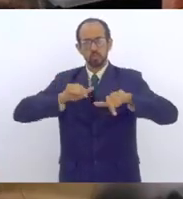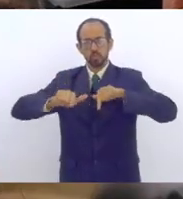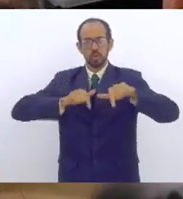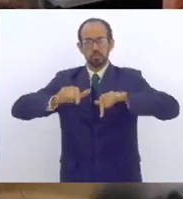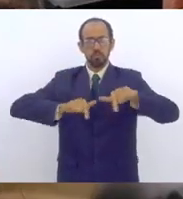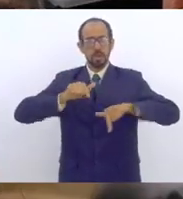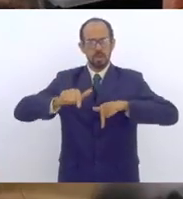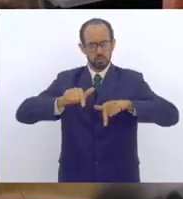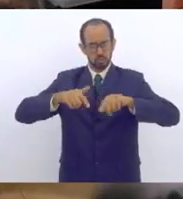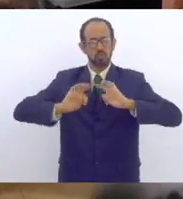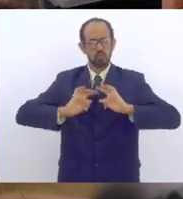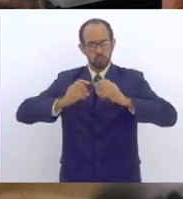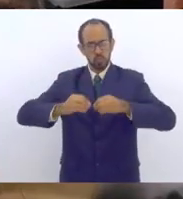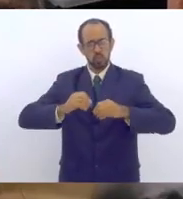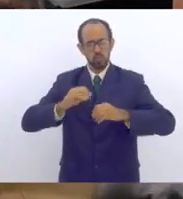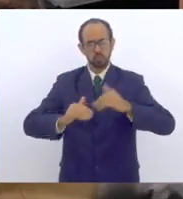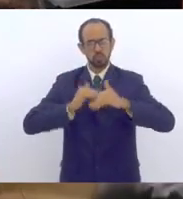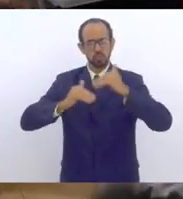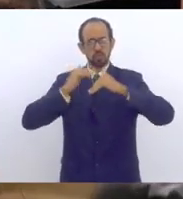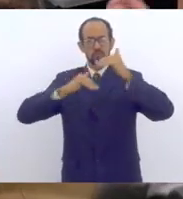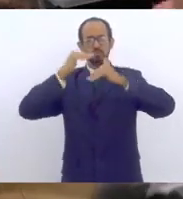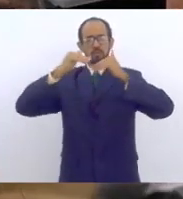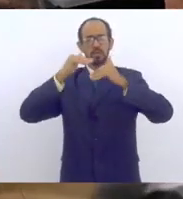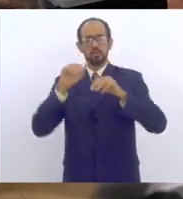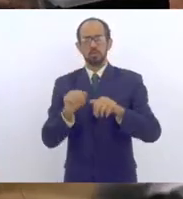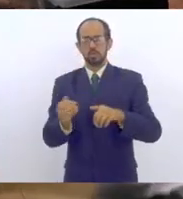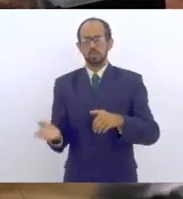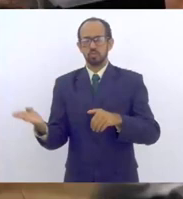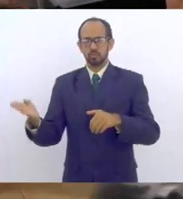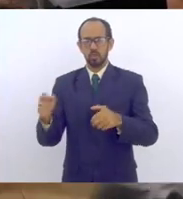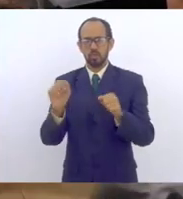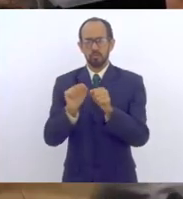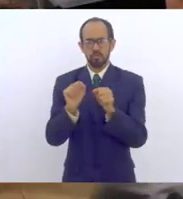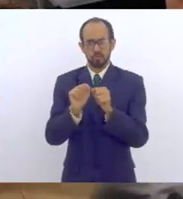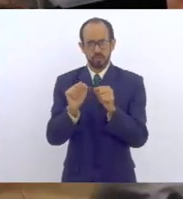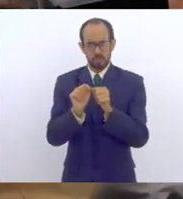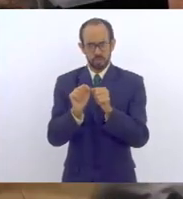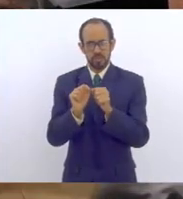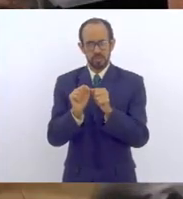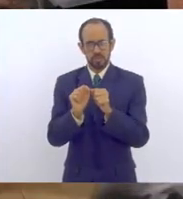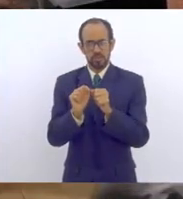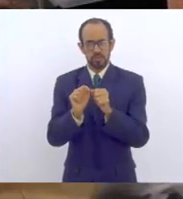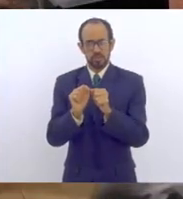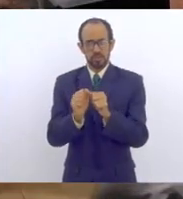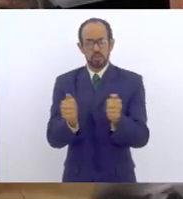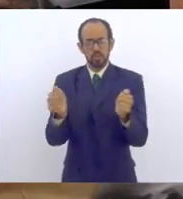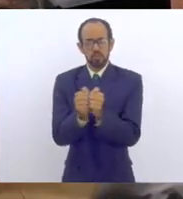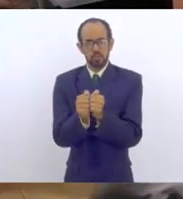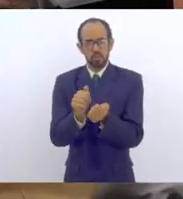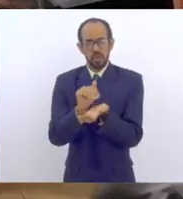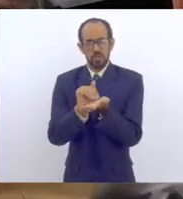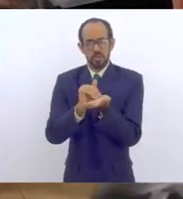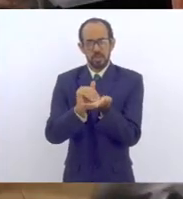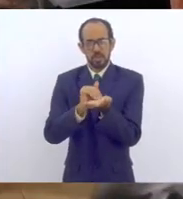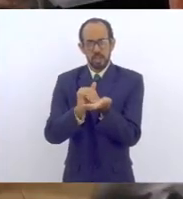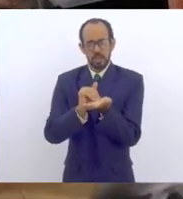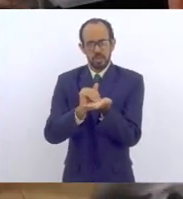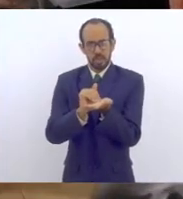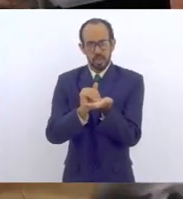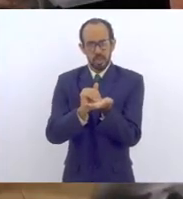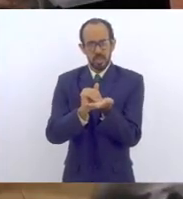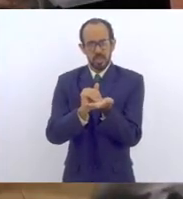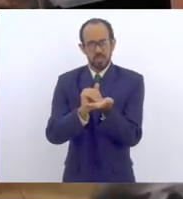todo o desenvolvimento que o senhor fez junto a secretaria de